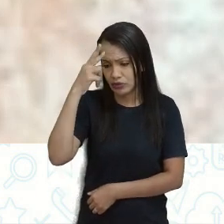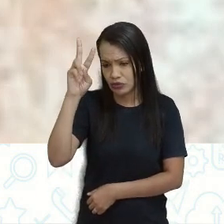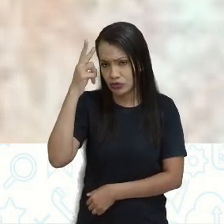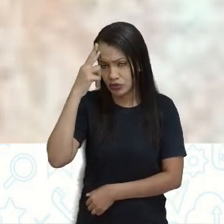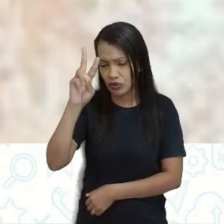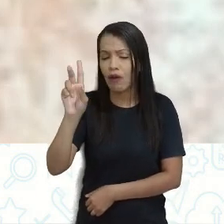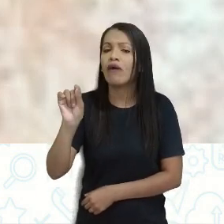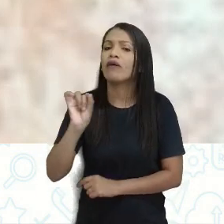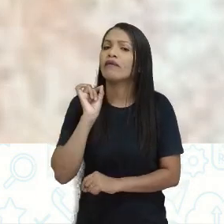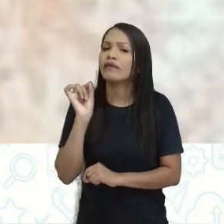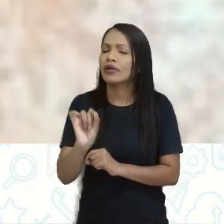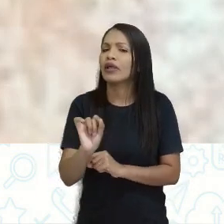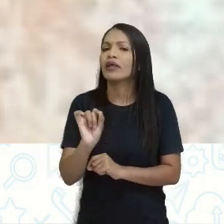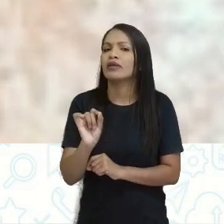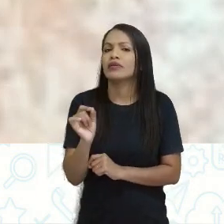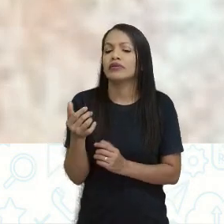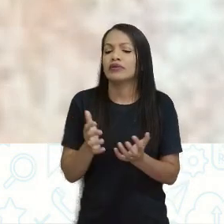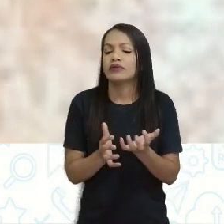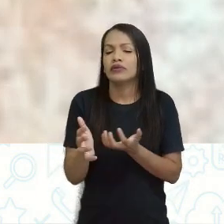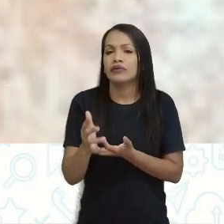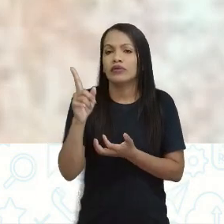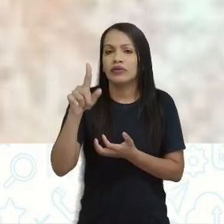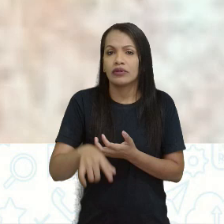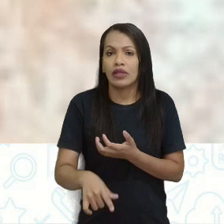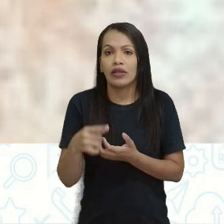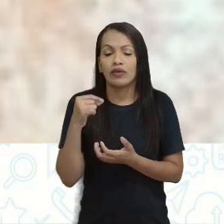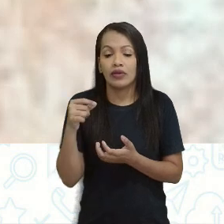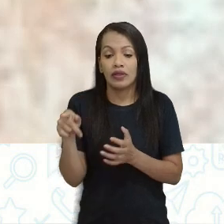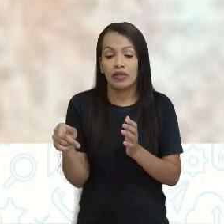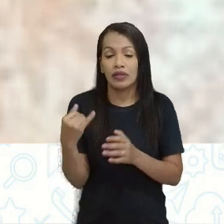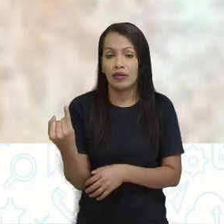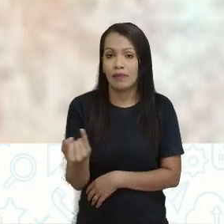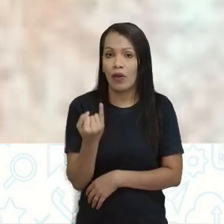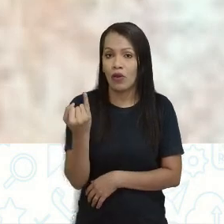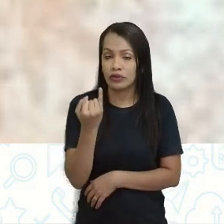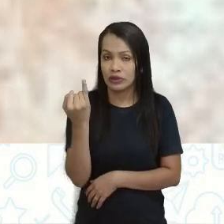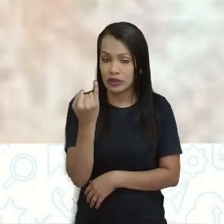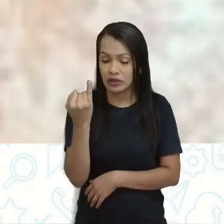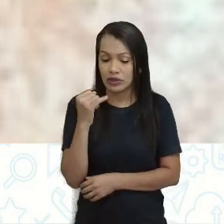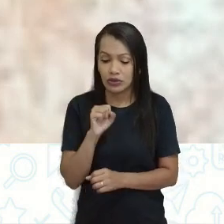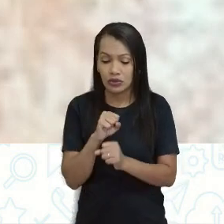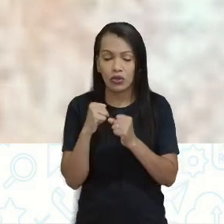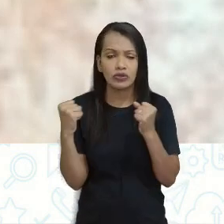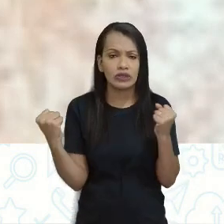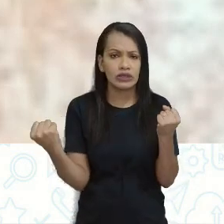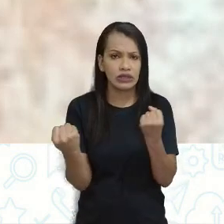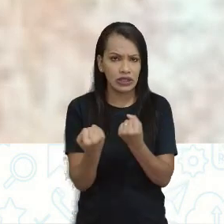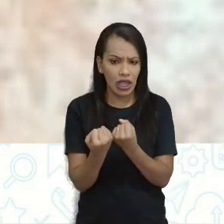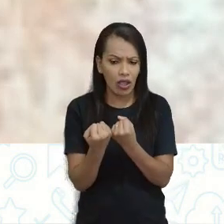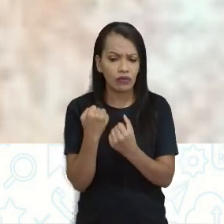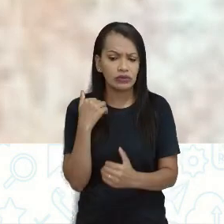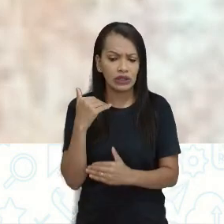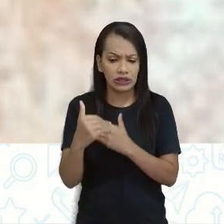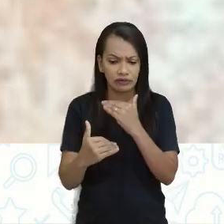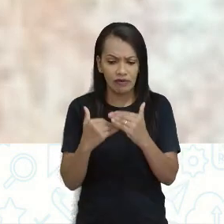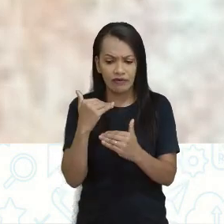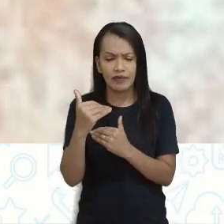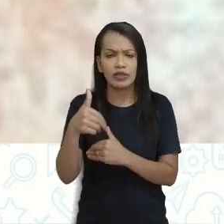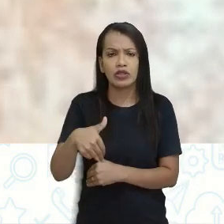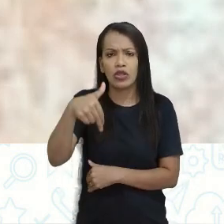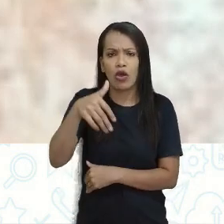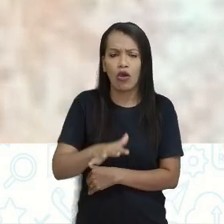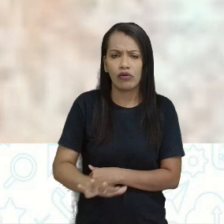importância histórica e social na formação e no desenvolvimento de Pernambuco e da região nordeste do